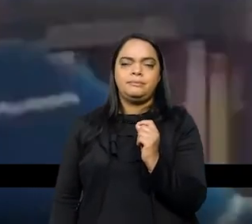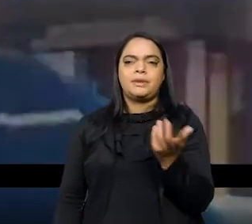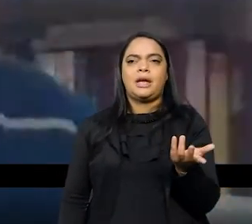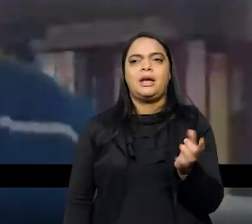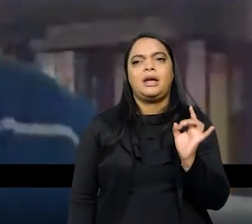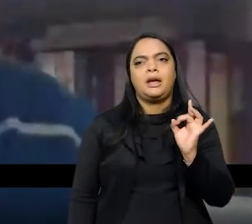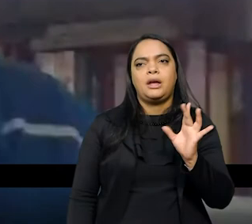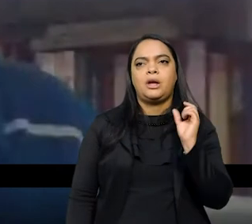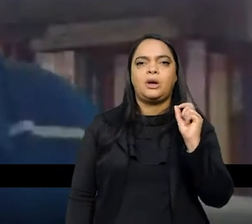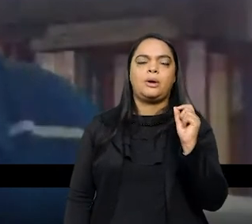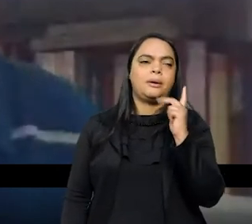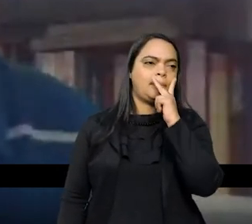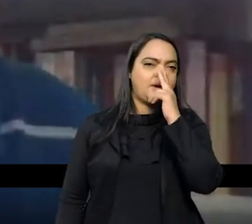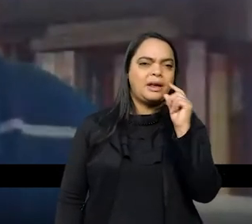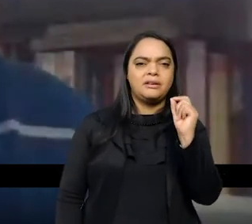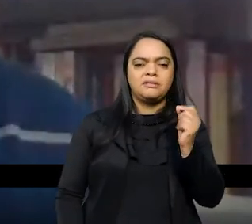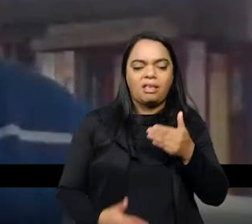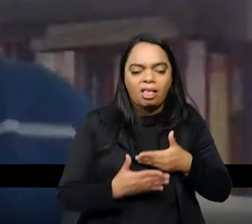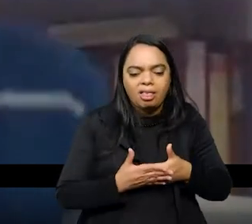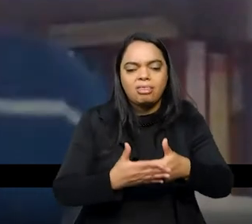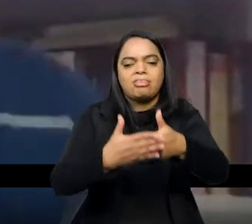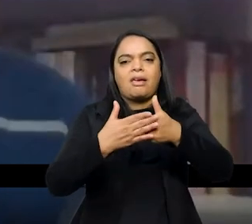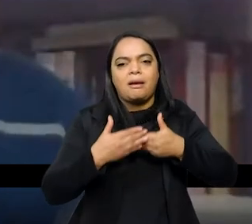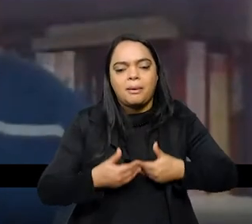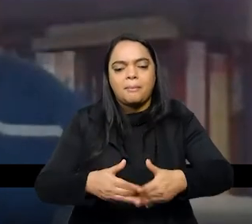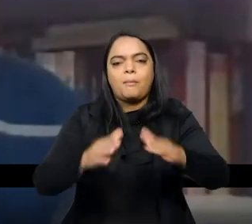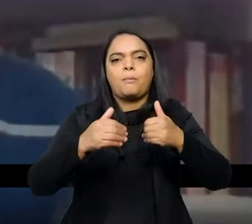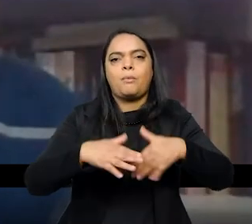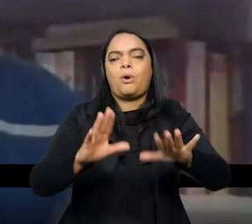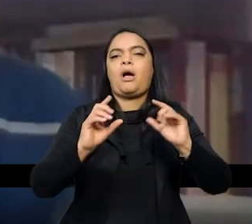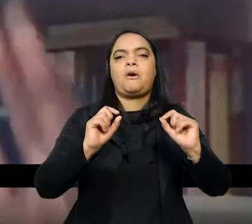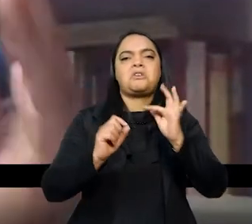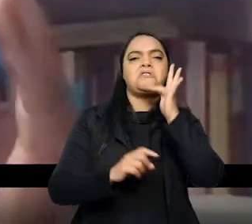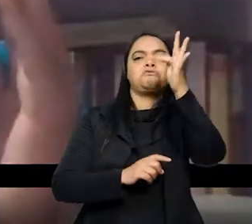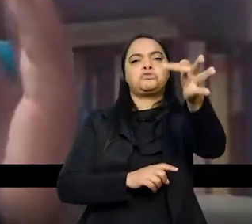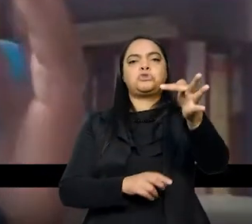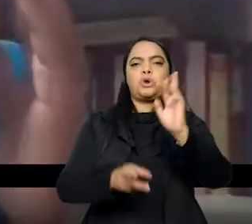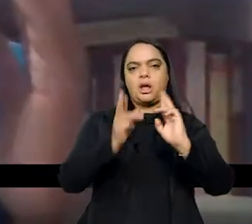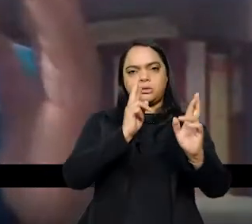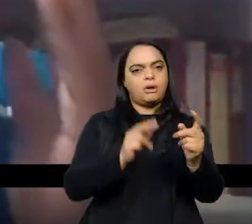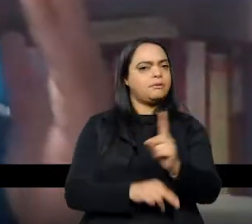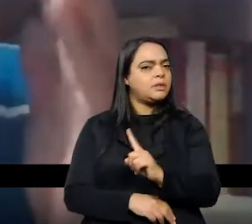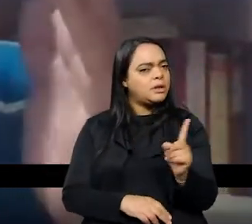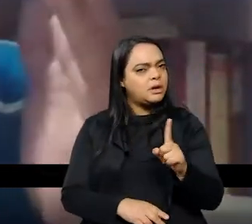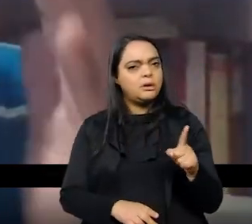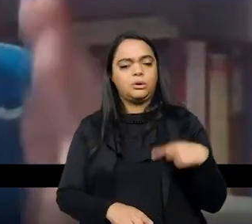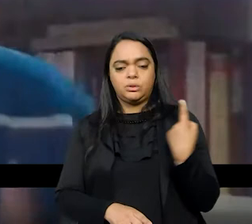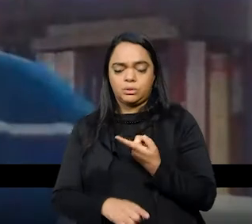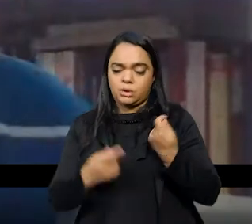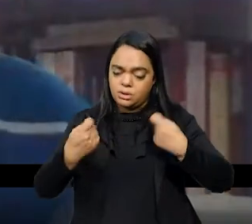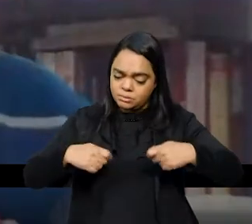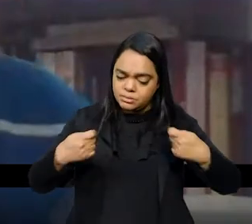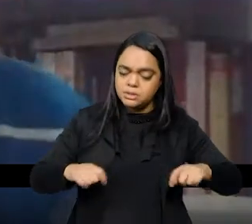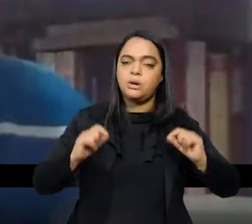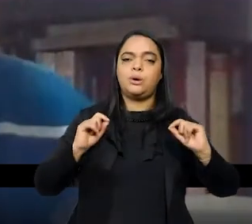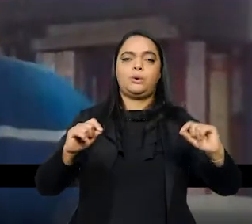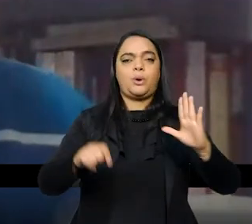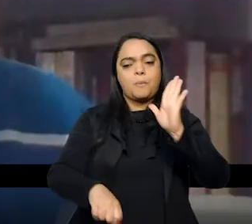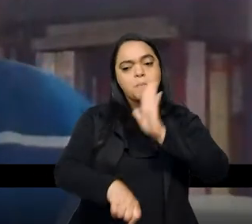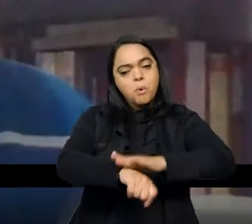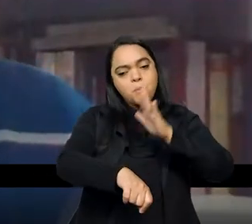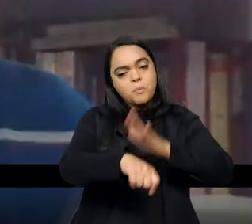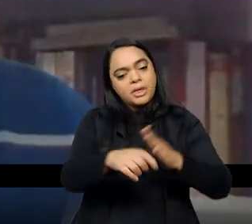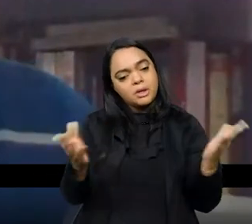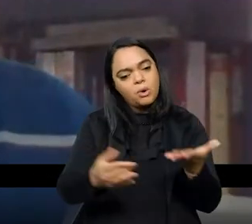barriga, né, para frente. Então, quem vem aqui conserta, quem vem lá na frente. Não é por aí. A gente precisa, nós temos que ter um momento, temos que parar para tomar